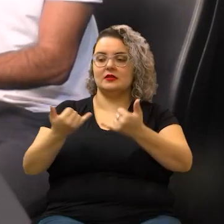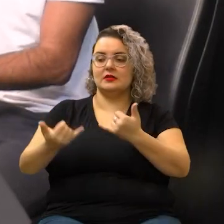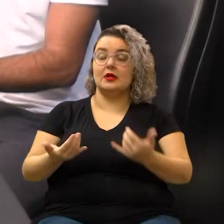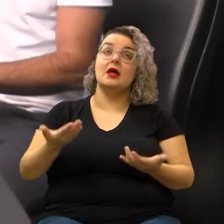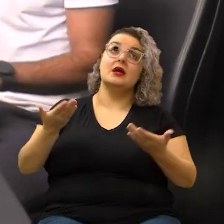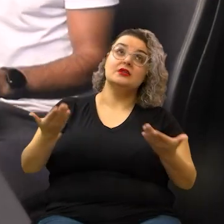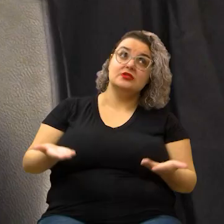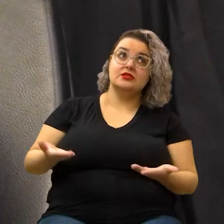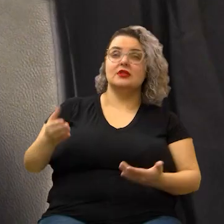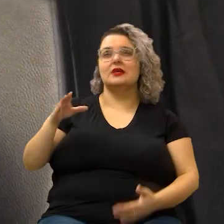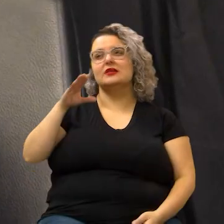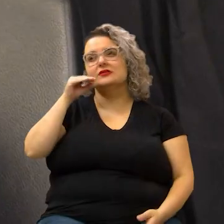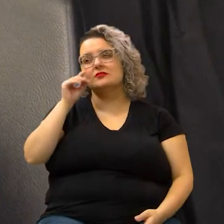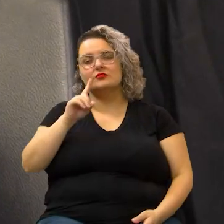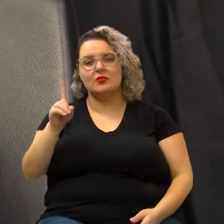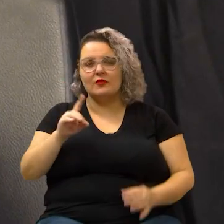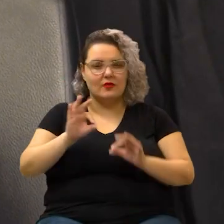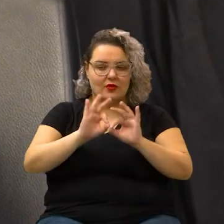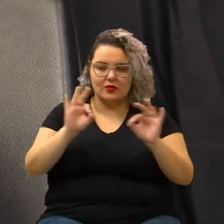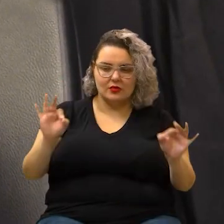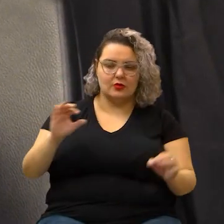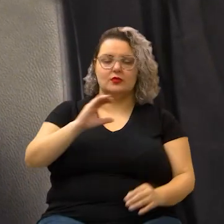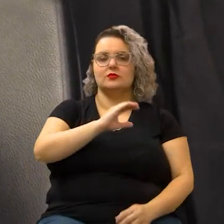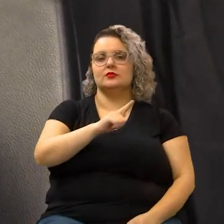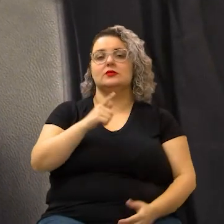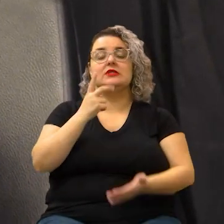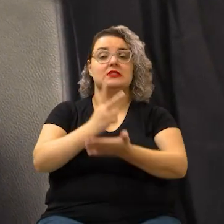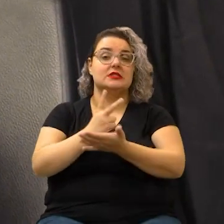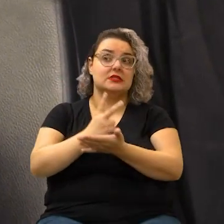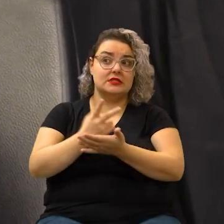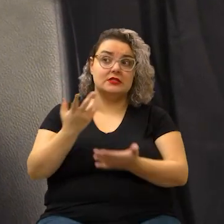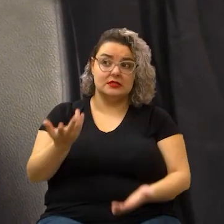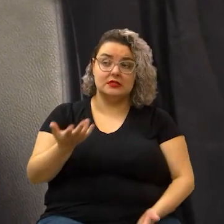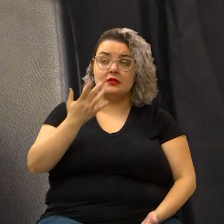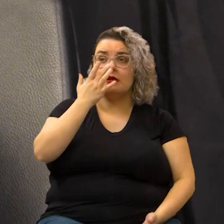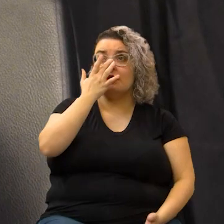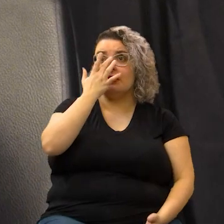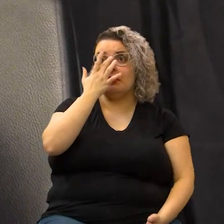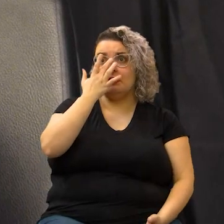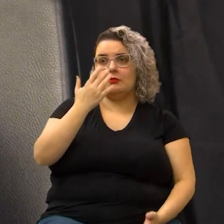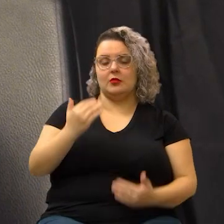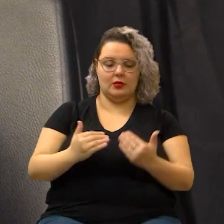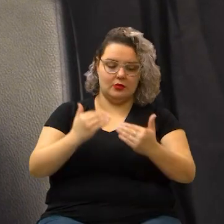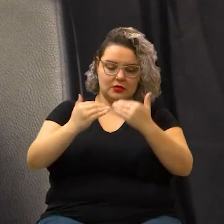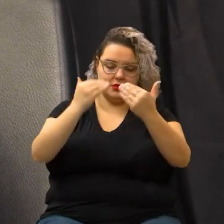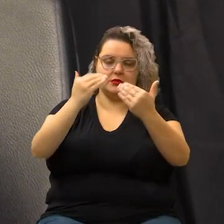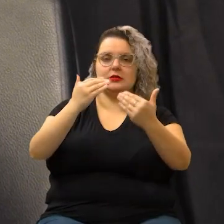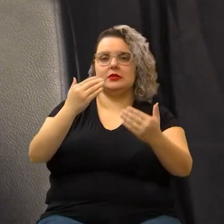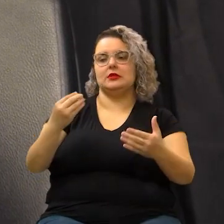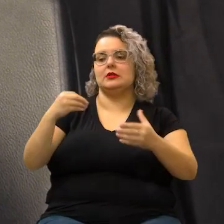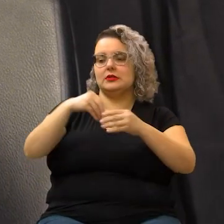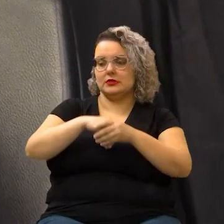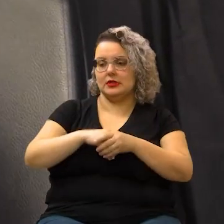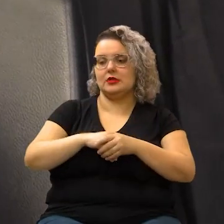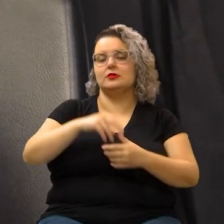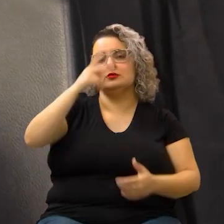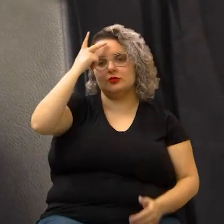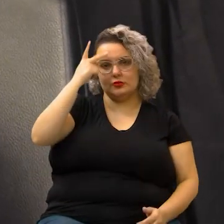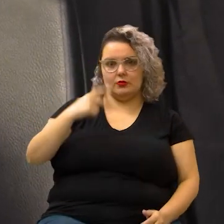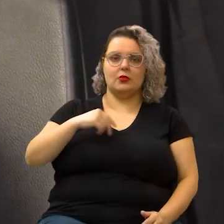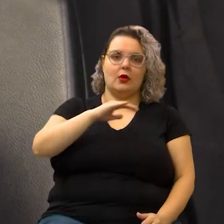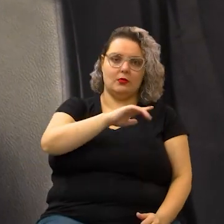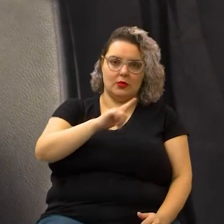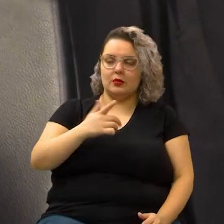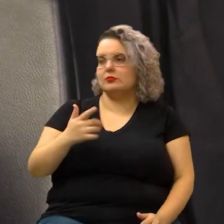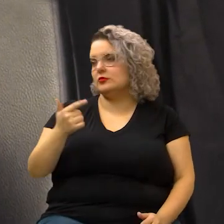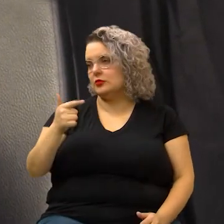brincadeiras. Já a adolescência não foi muito longe do Campo Grande, sempre foi né? O desenvolvimento meu foi dentro do próprio